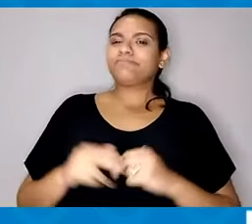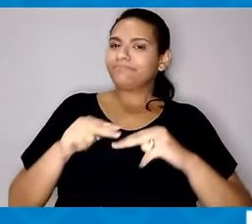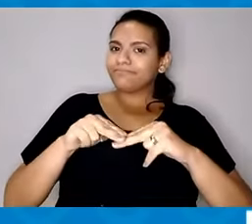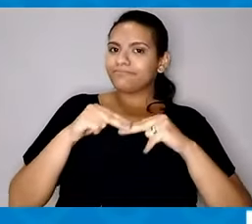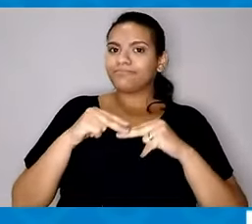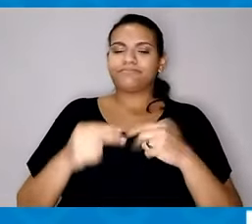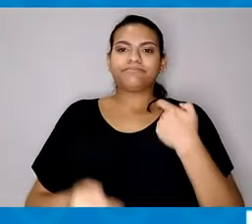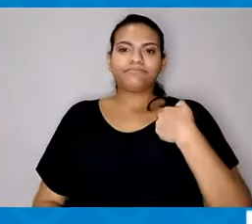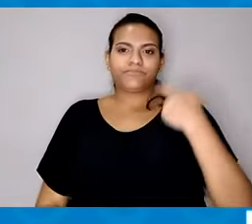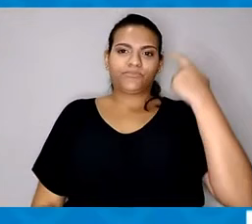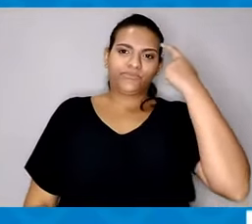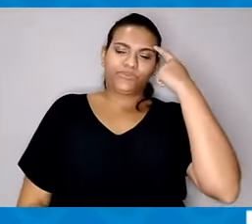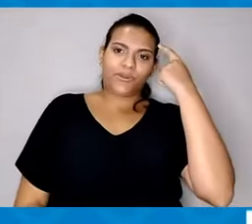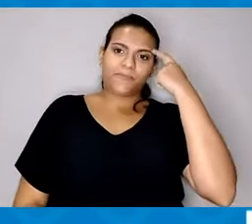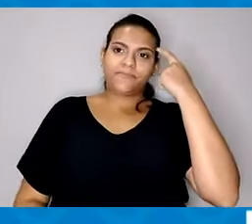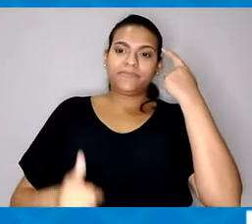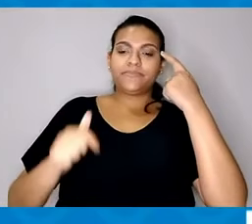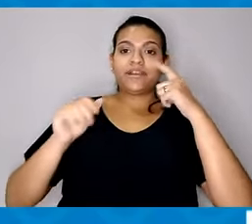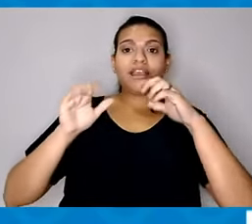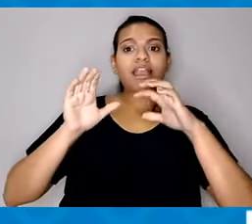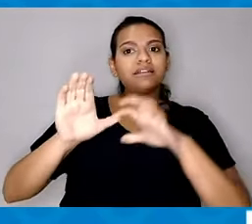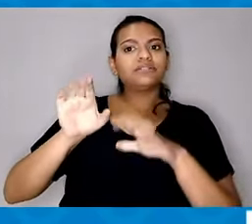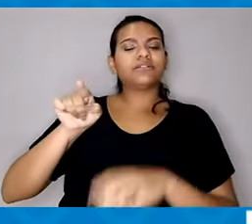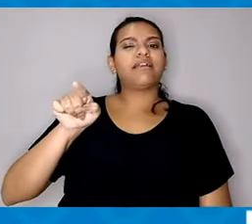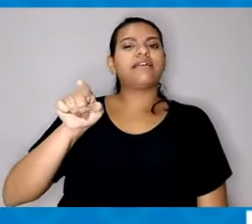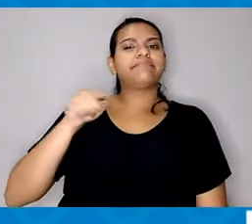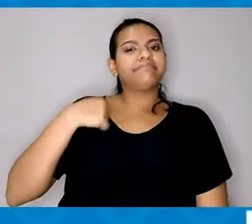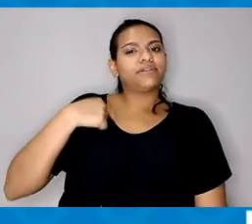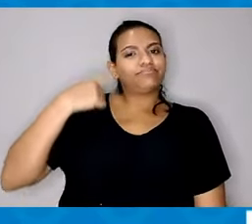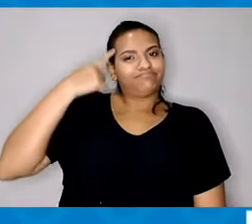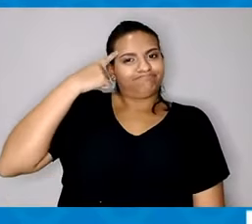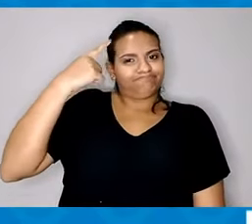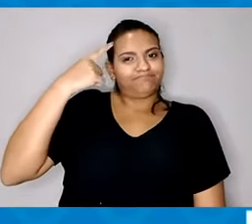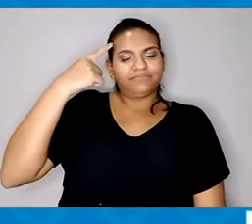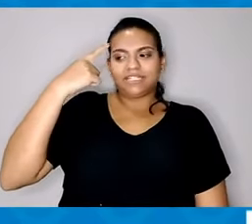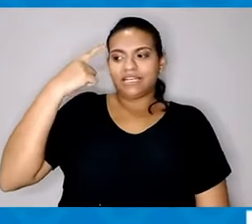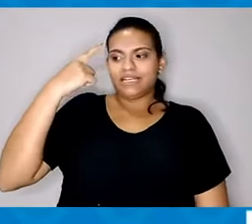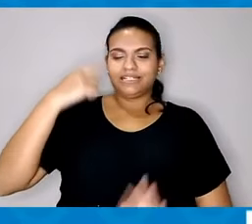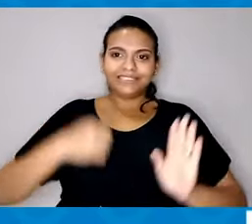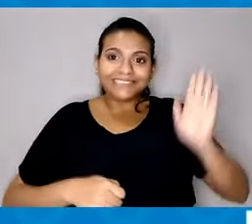essa ideia. E pode falar, por favor.